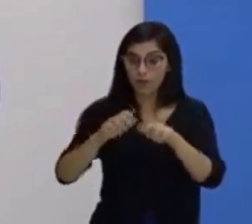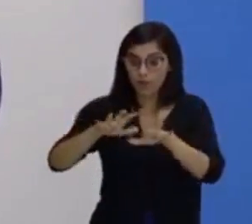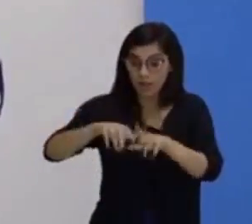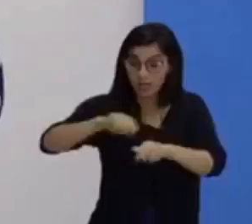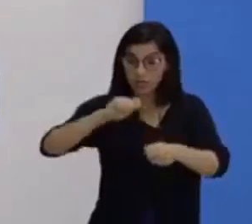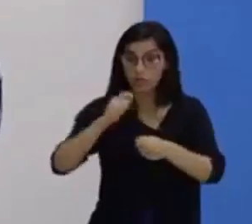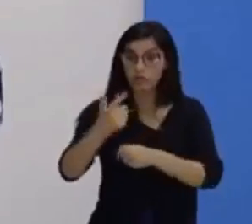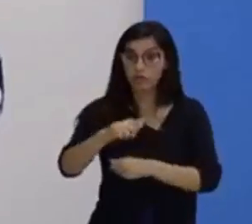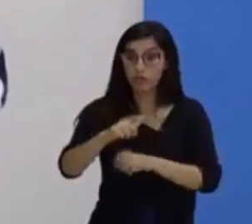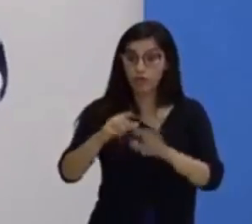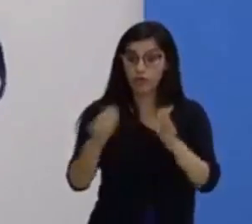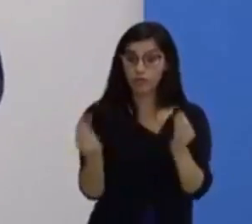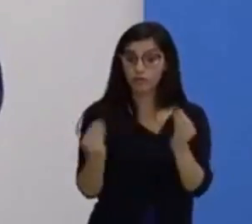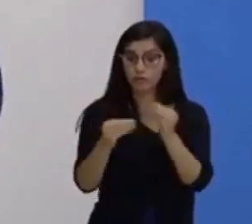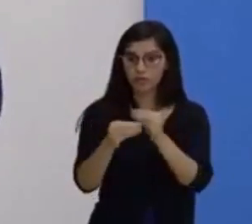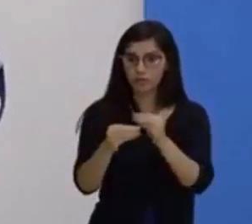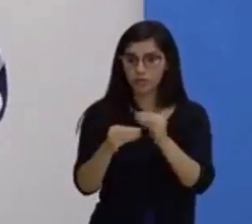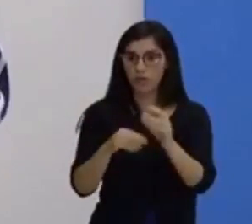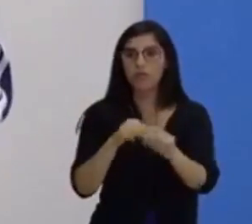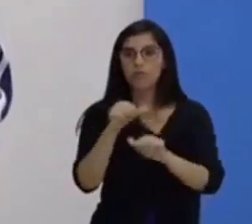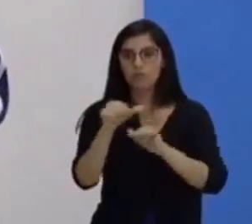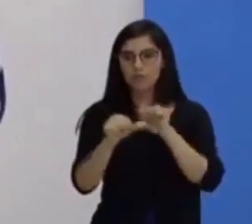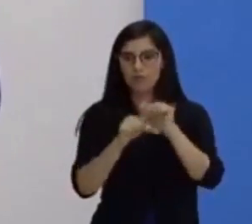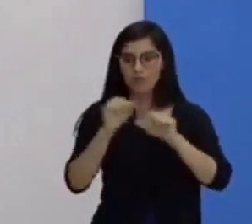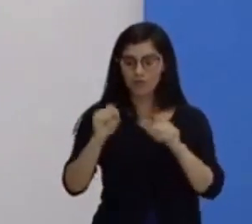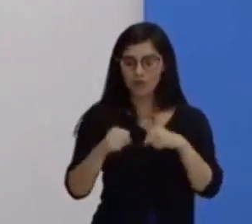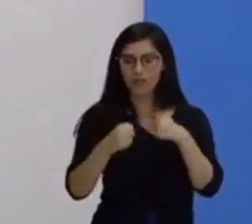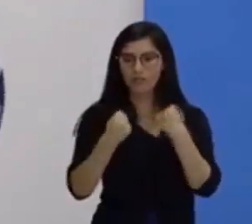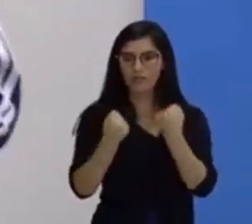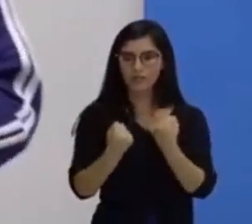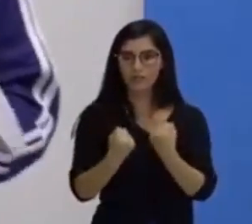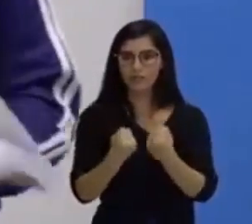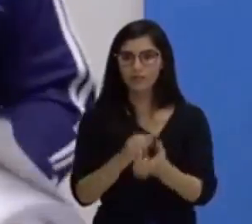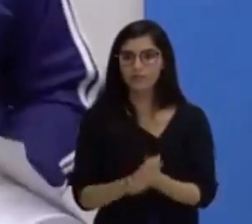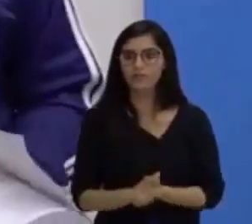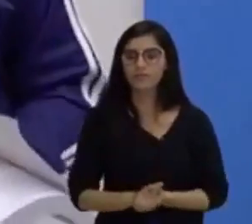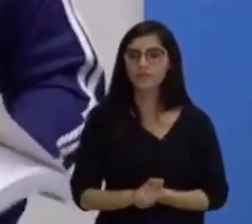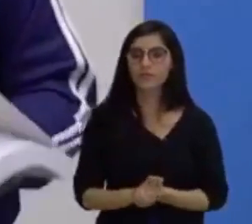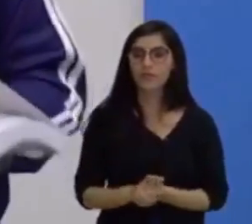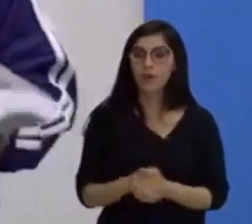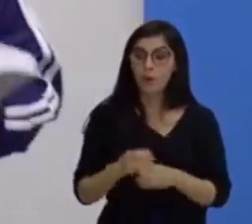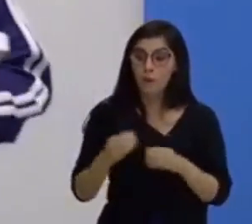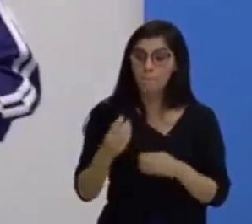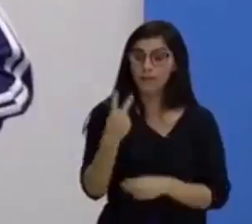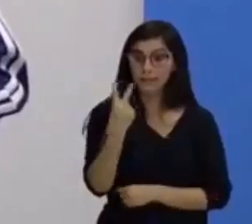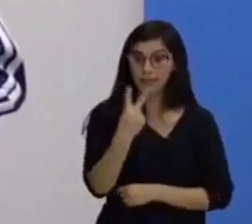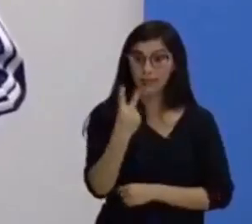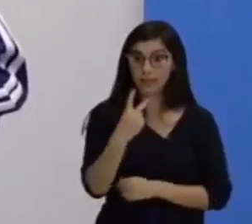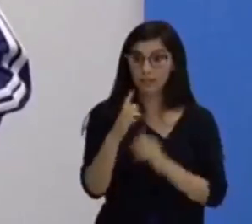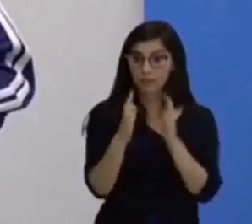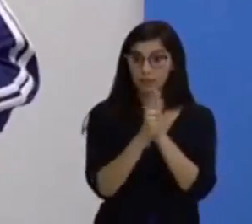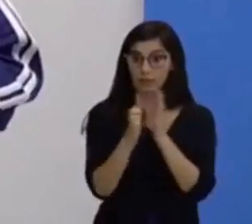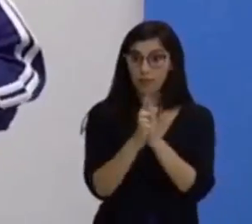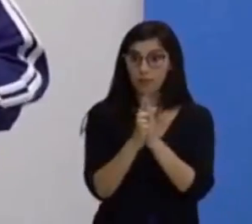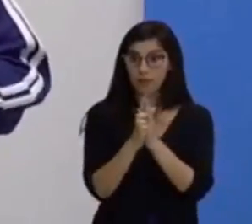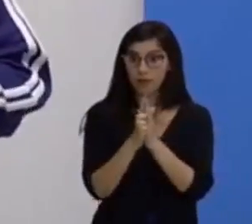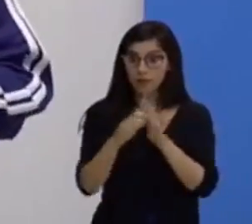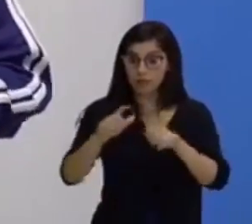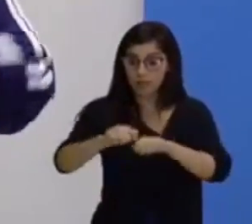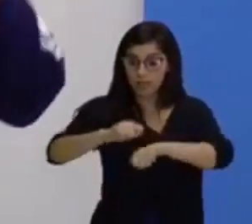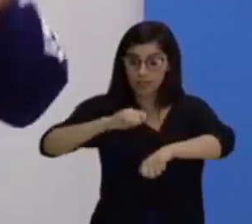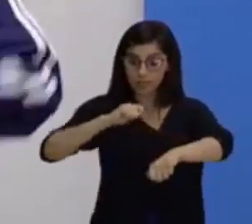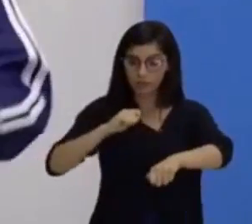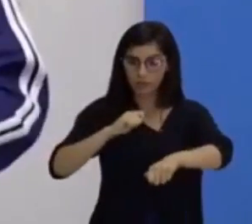Começou a modificar, teve uma resistência diferente. Então, vamos lá. De duas folhas, nós transformamos em quatro